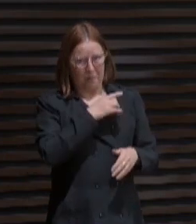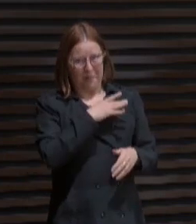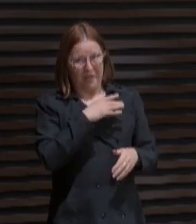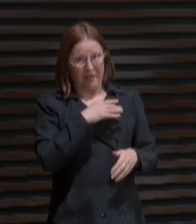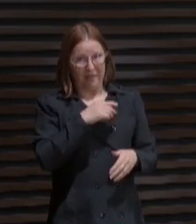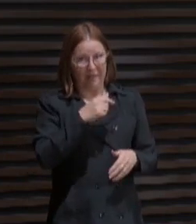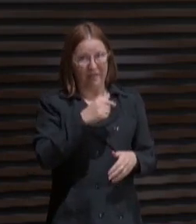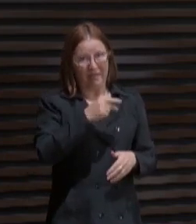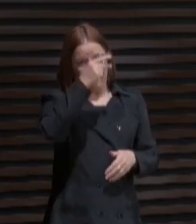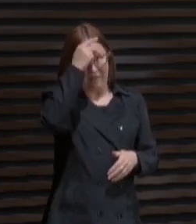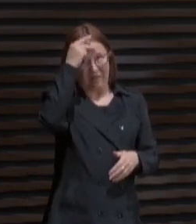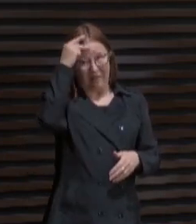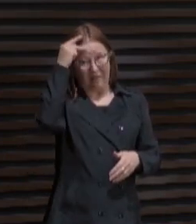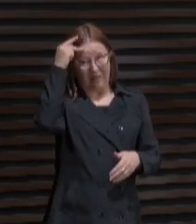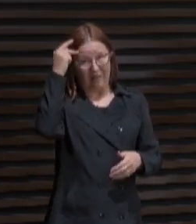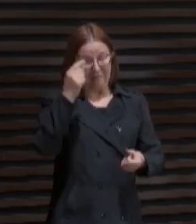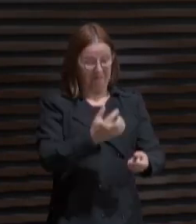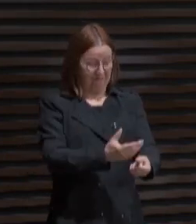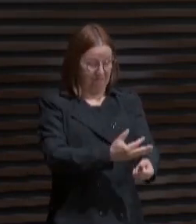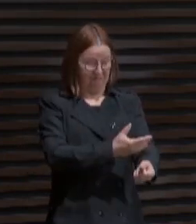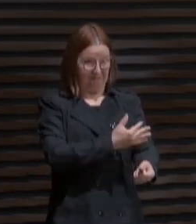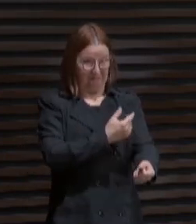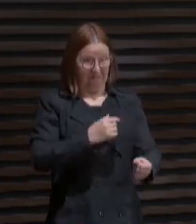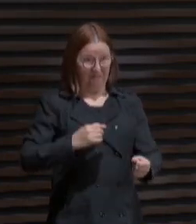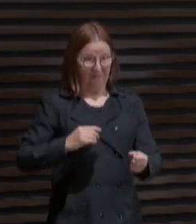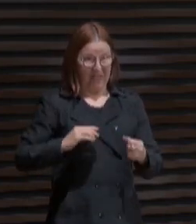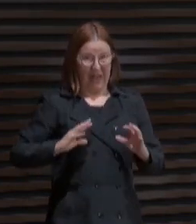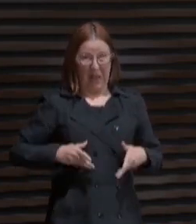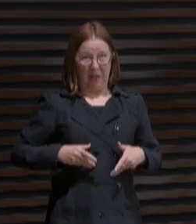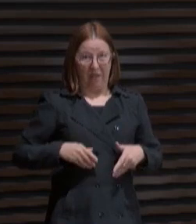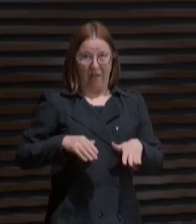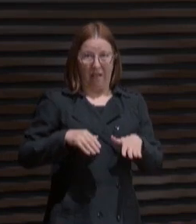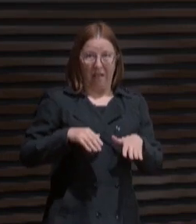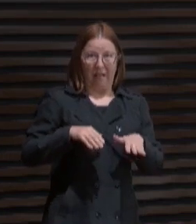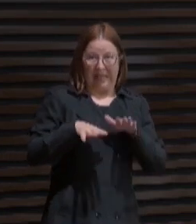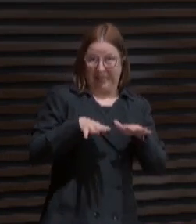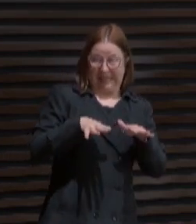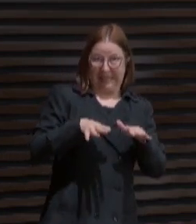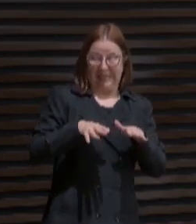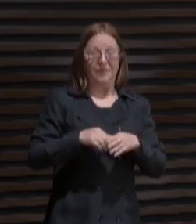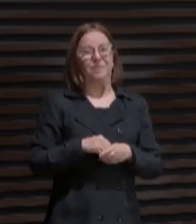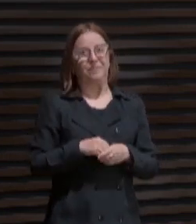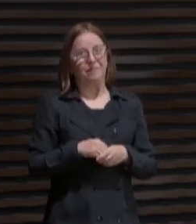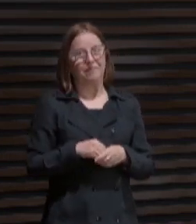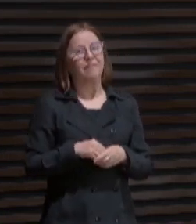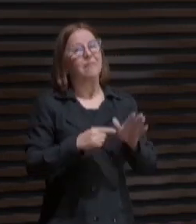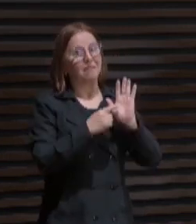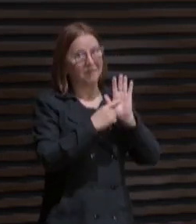o corpo treme. Isso é externado, é verificado.